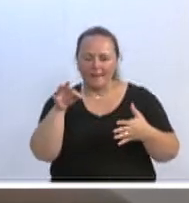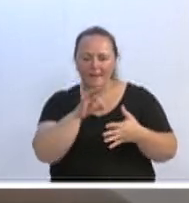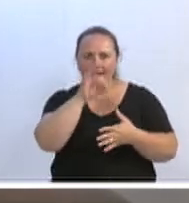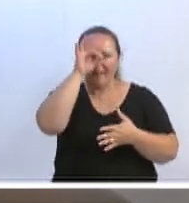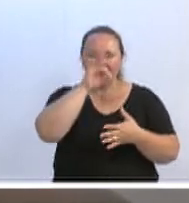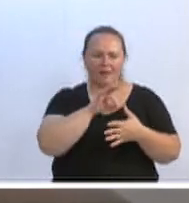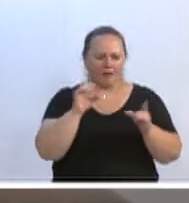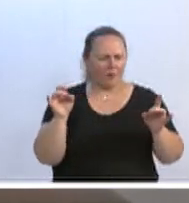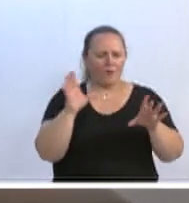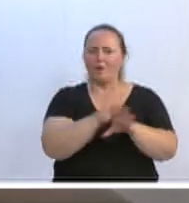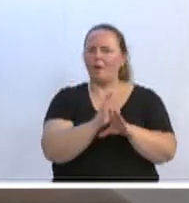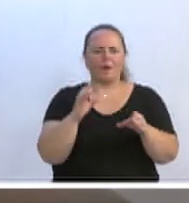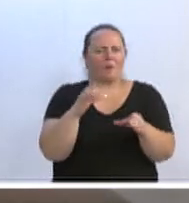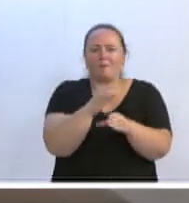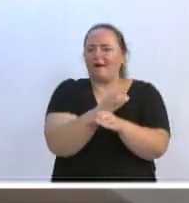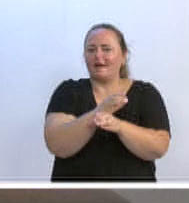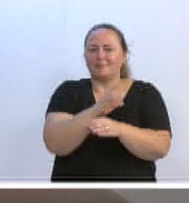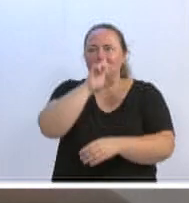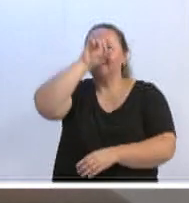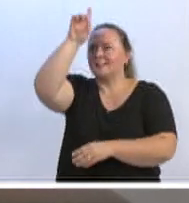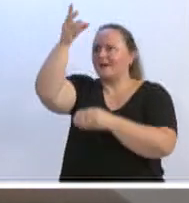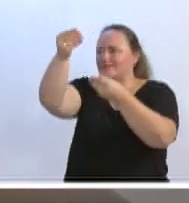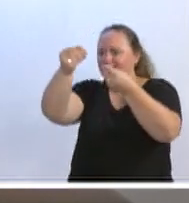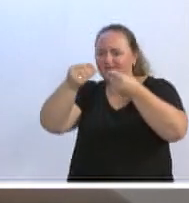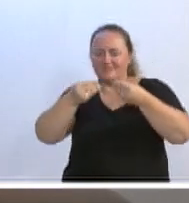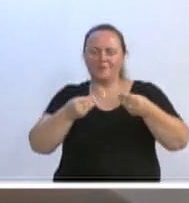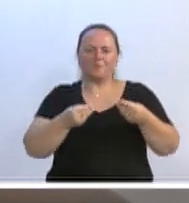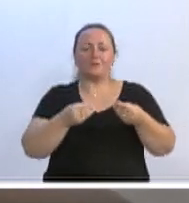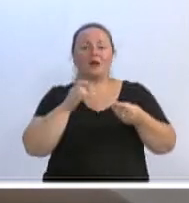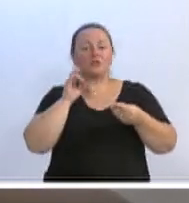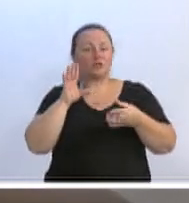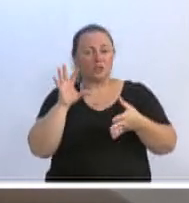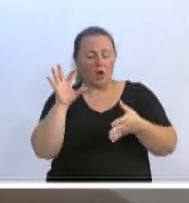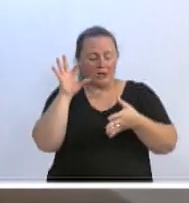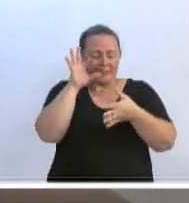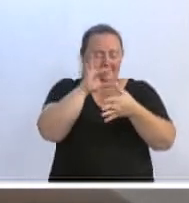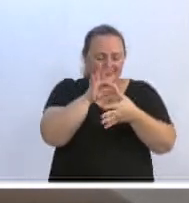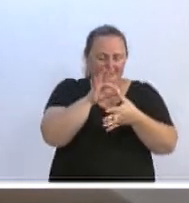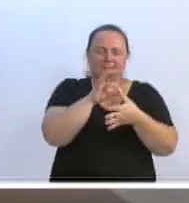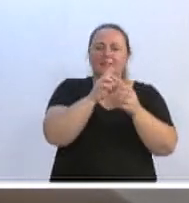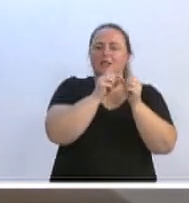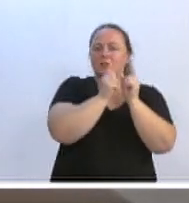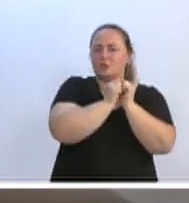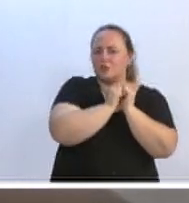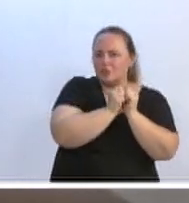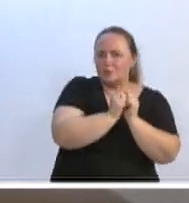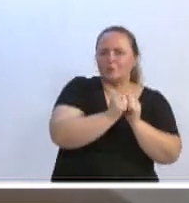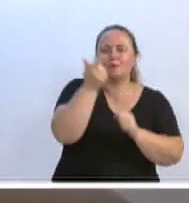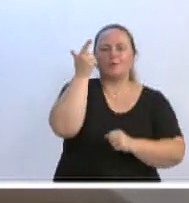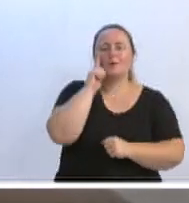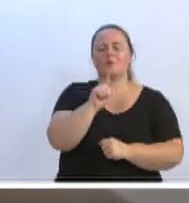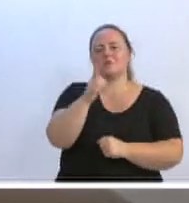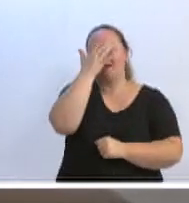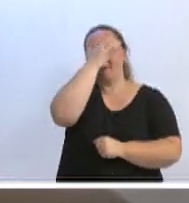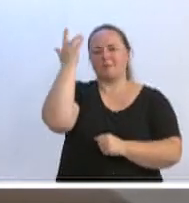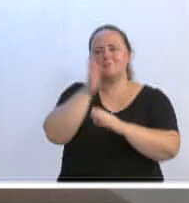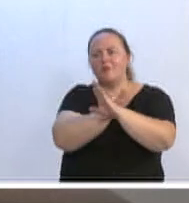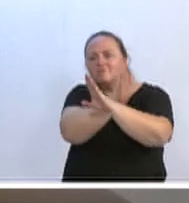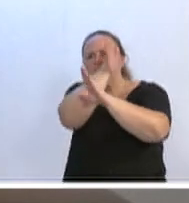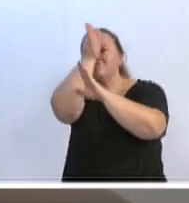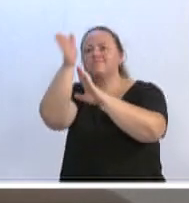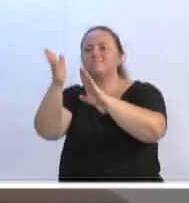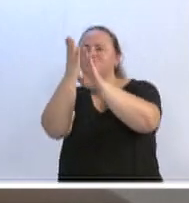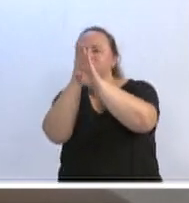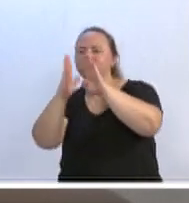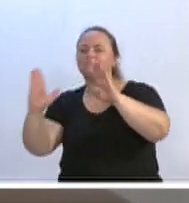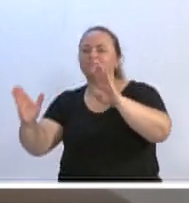de Deus, que vem de cima, e só através dela o homem pode alcançar o projeto, o